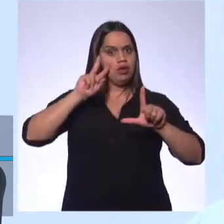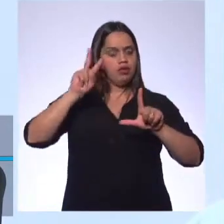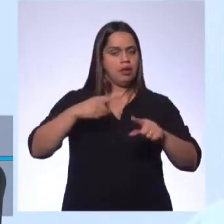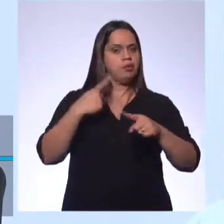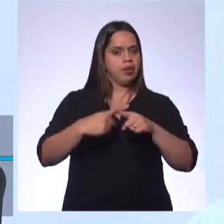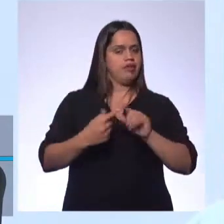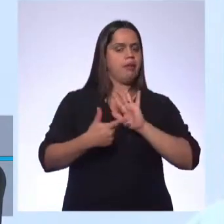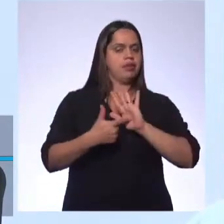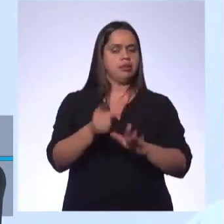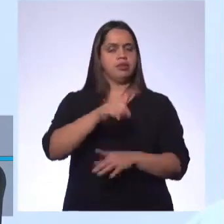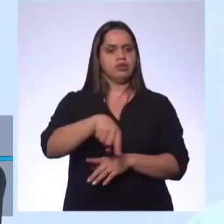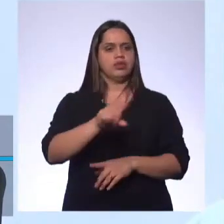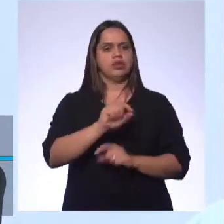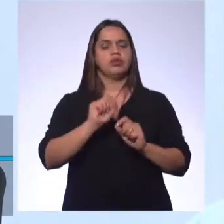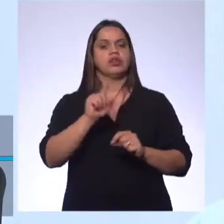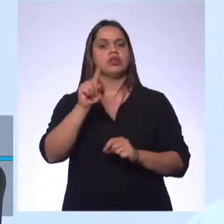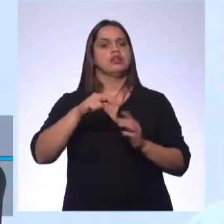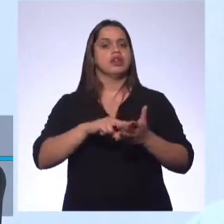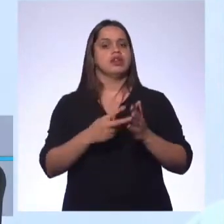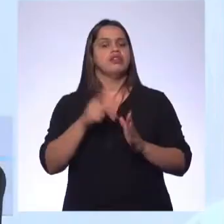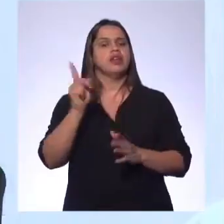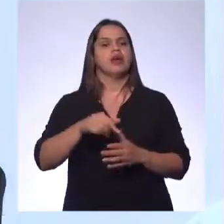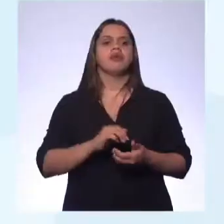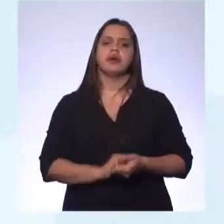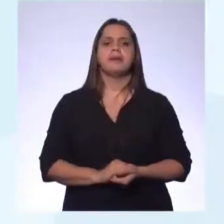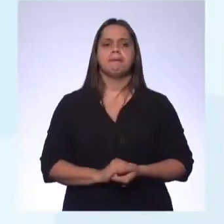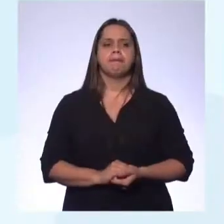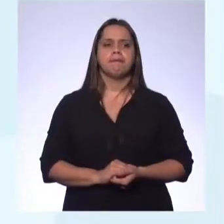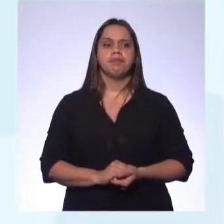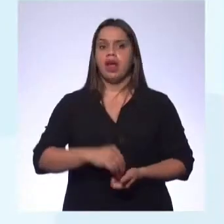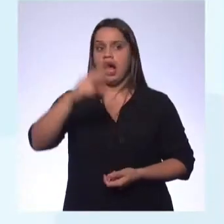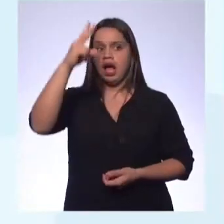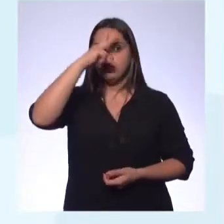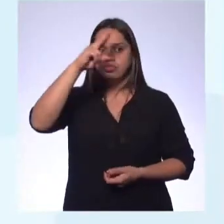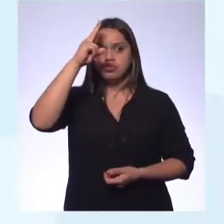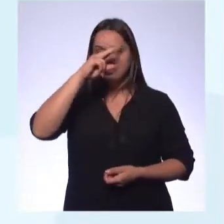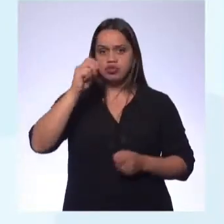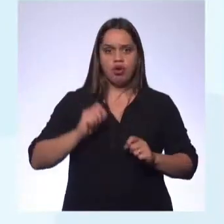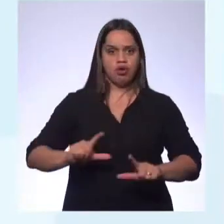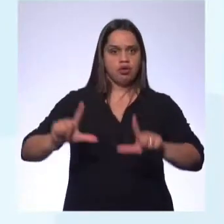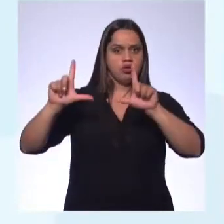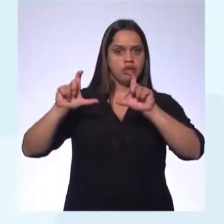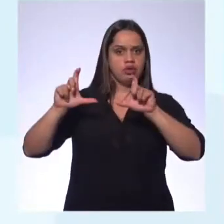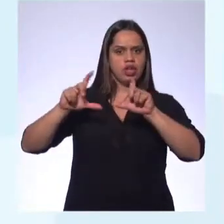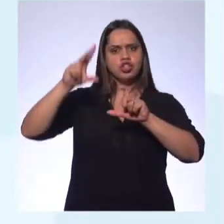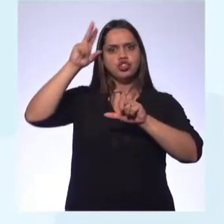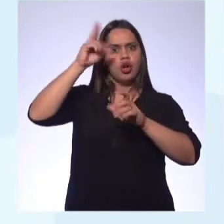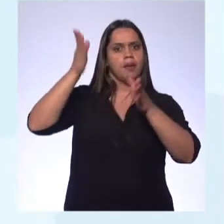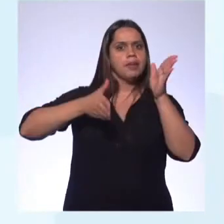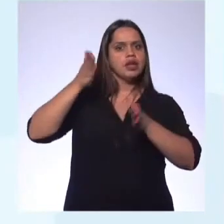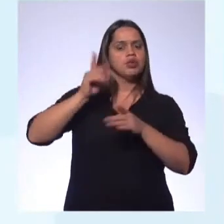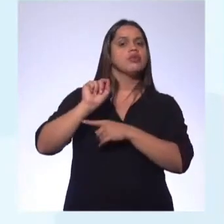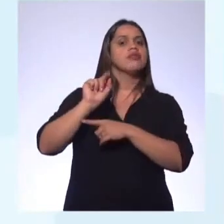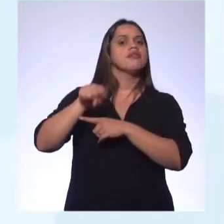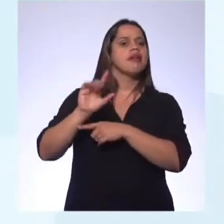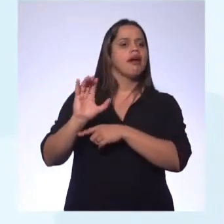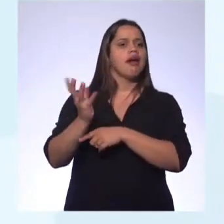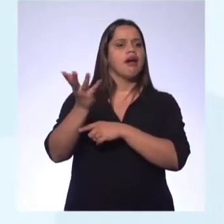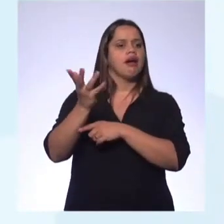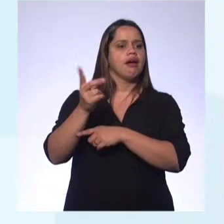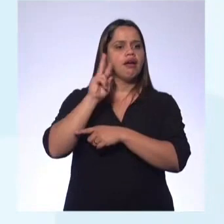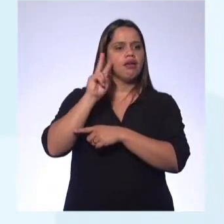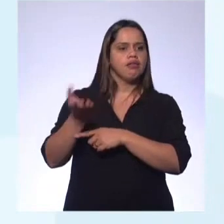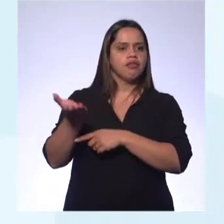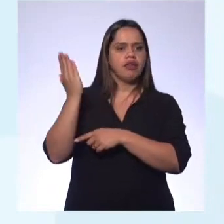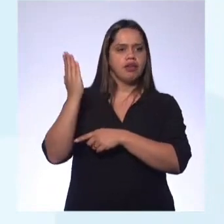retratar muito bem o que é. A qual fato histórico se refere esta imagem que você está